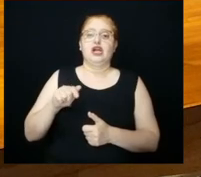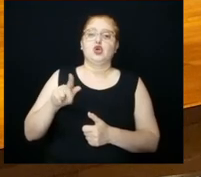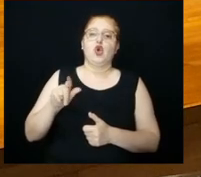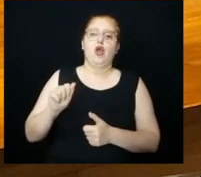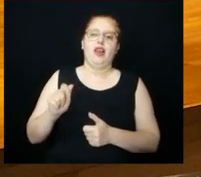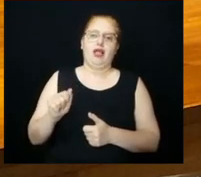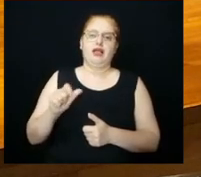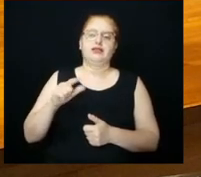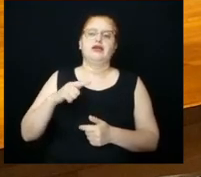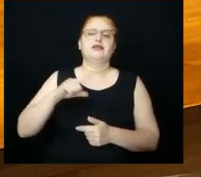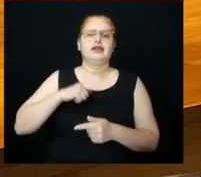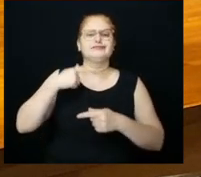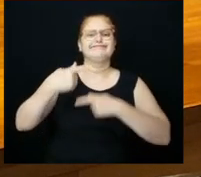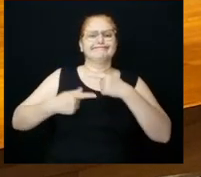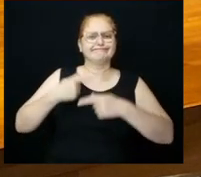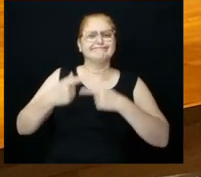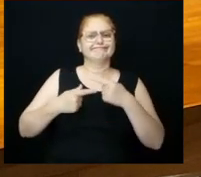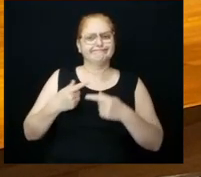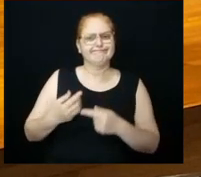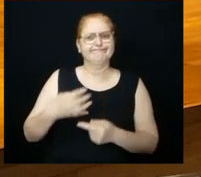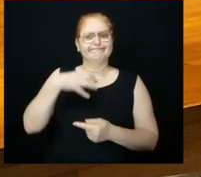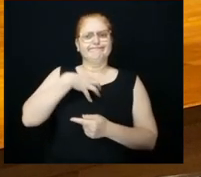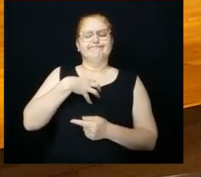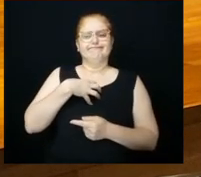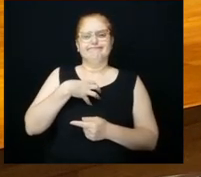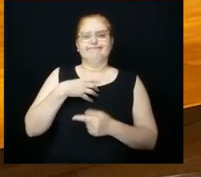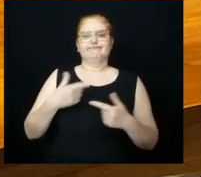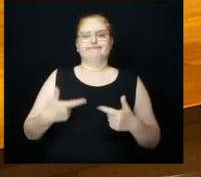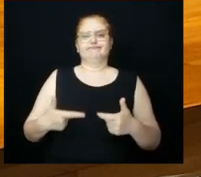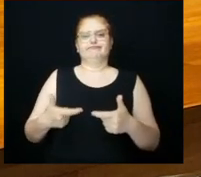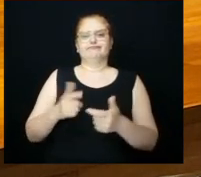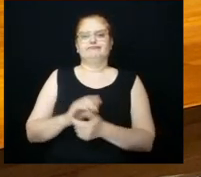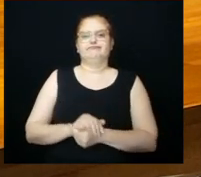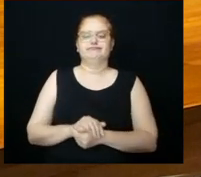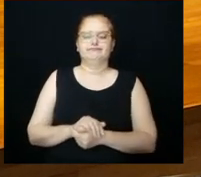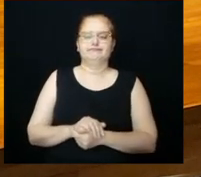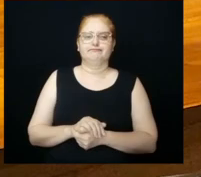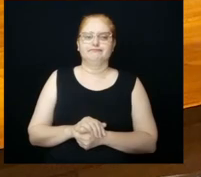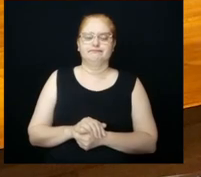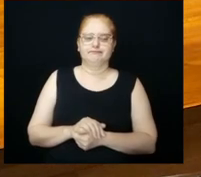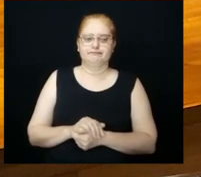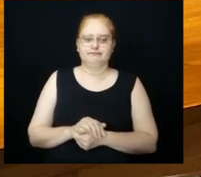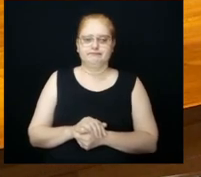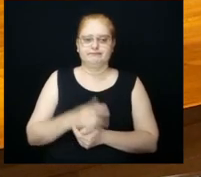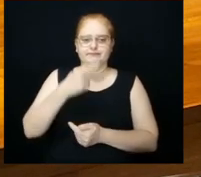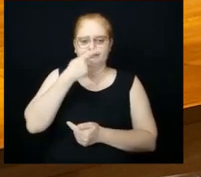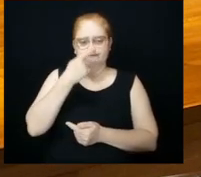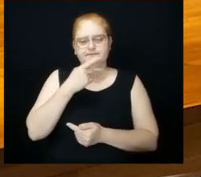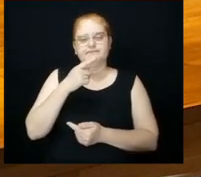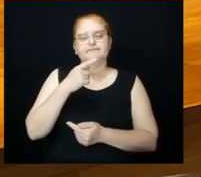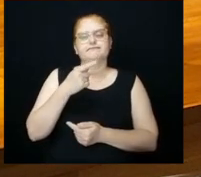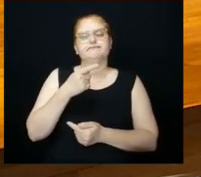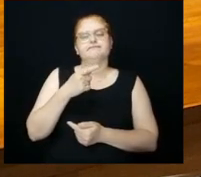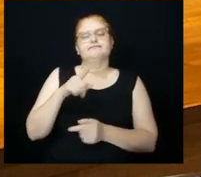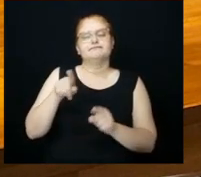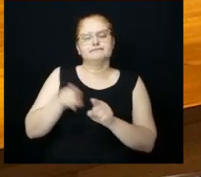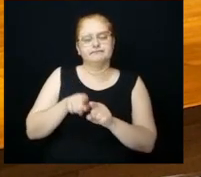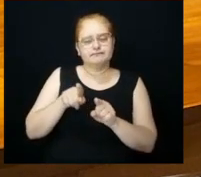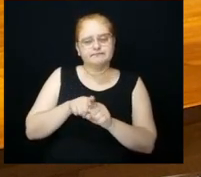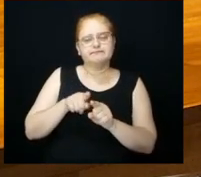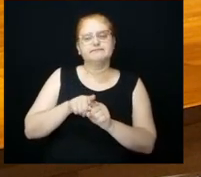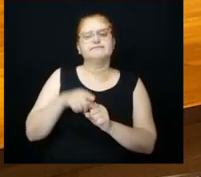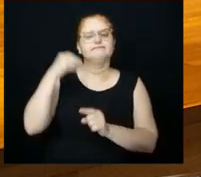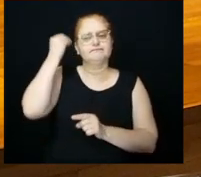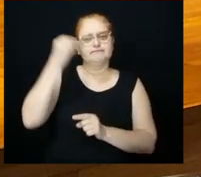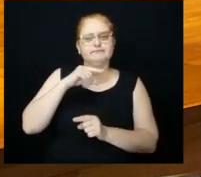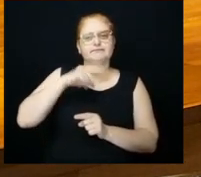uma geração que passou por isso. Né? E ele diz que, mesmo tendo passado por isso, ele tem muita esperança